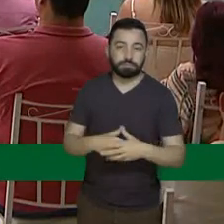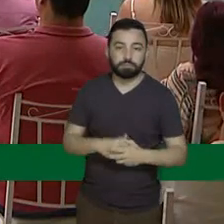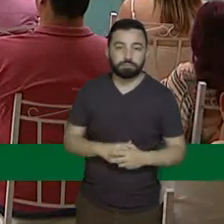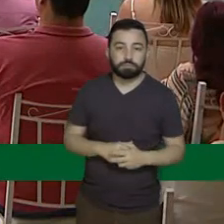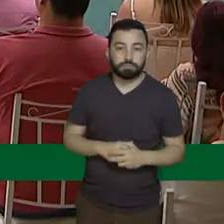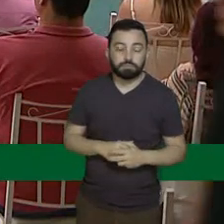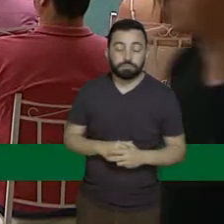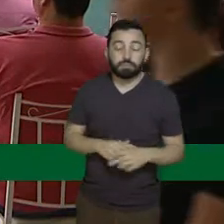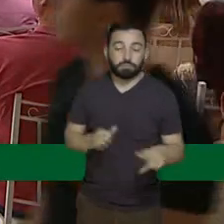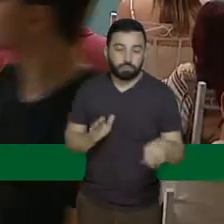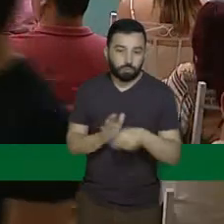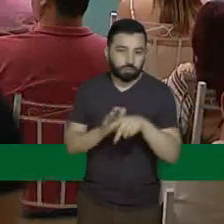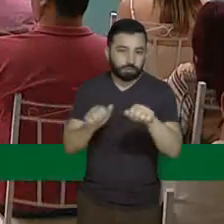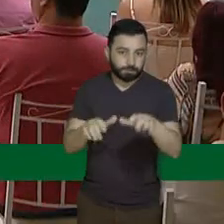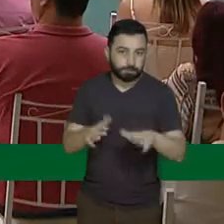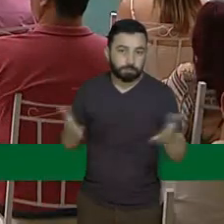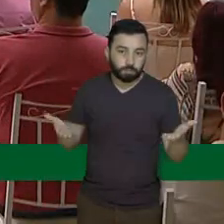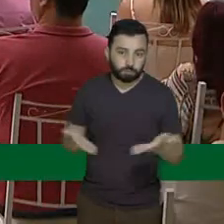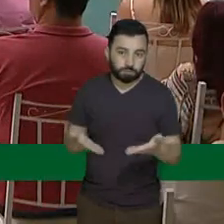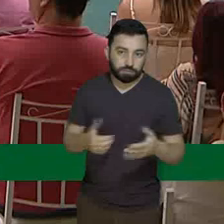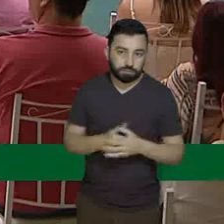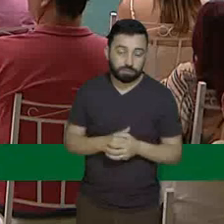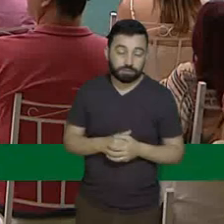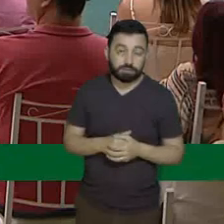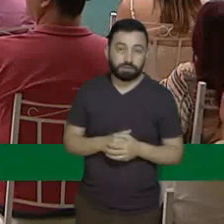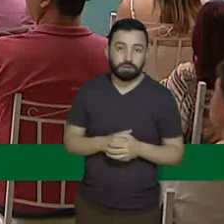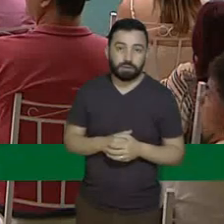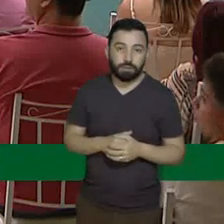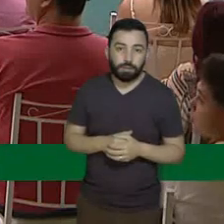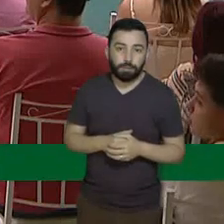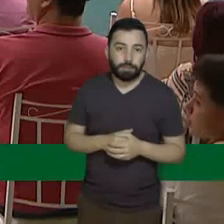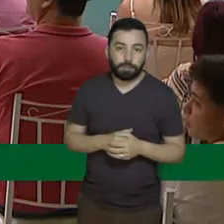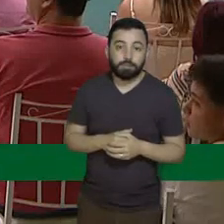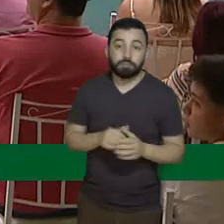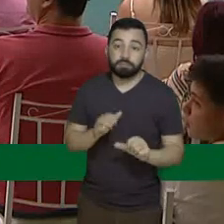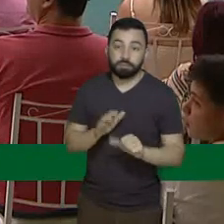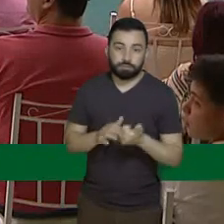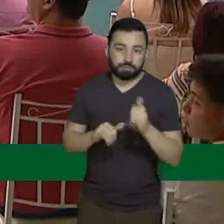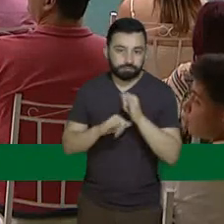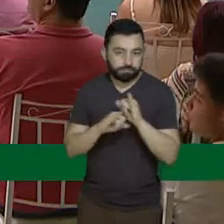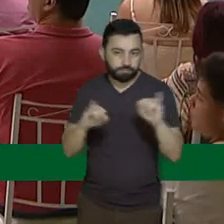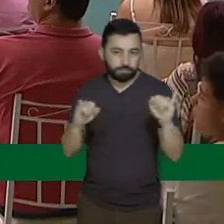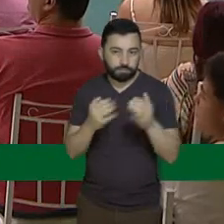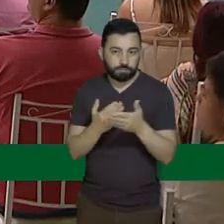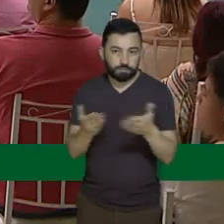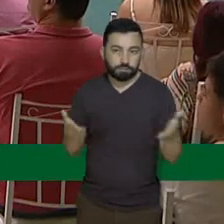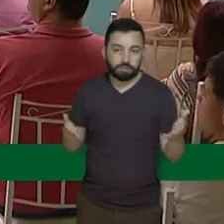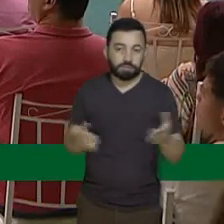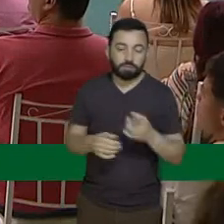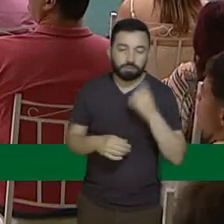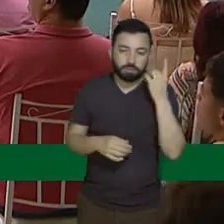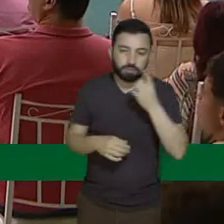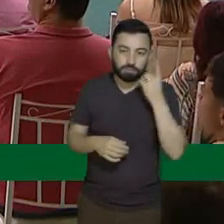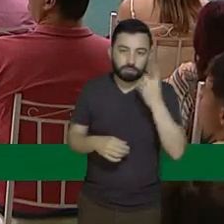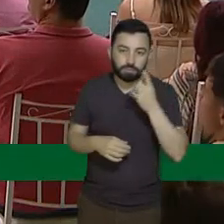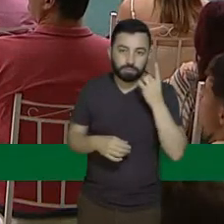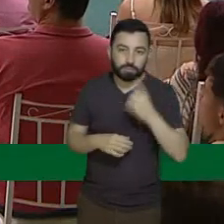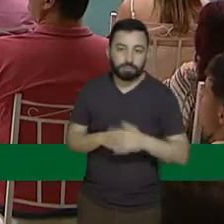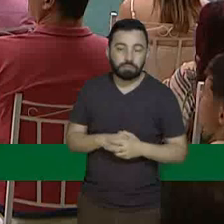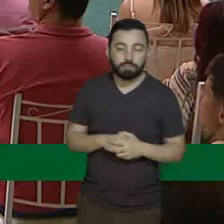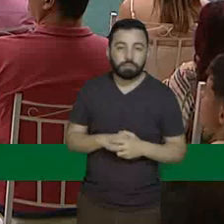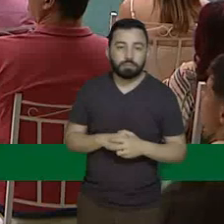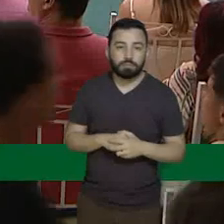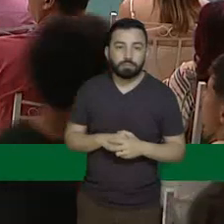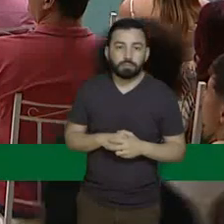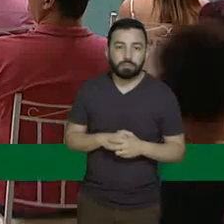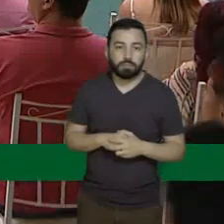da sessão de hoje. De primeira mão, eu quero anunciar a todos os senhores e senhoras deputados e o público presente